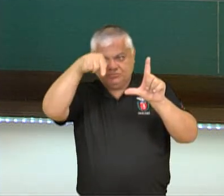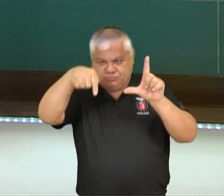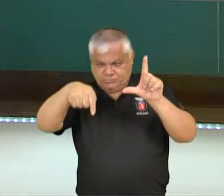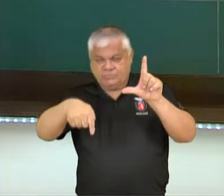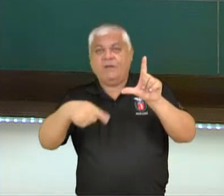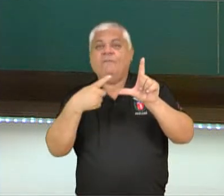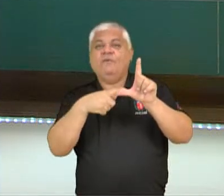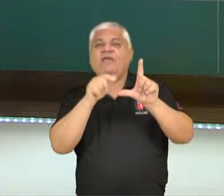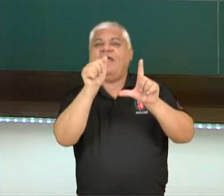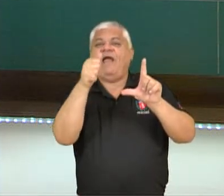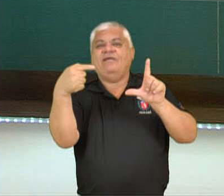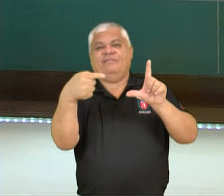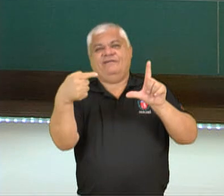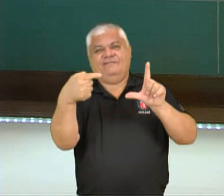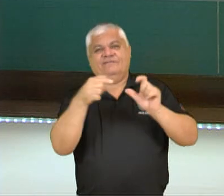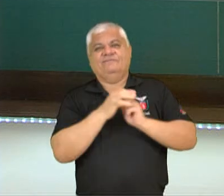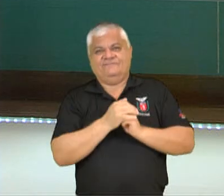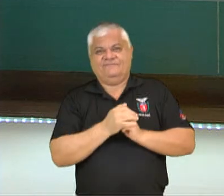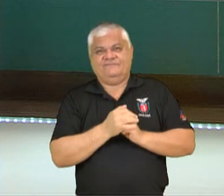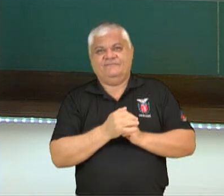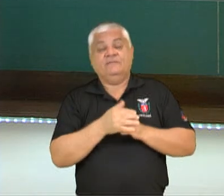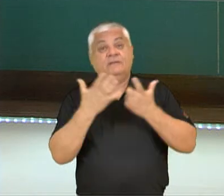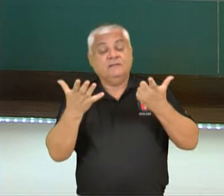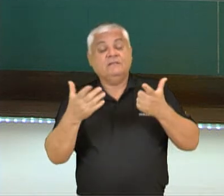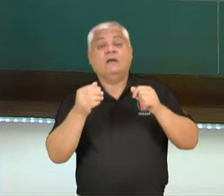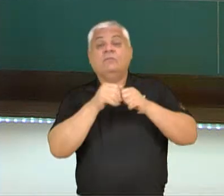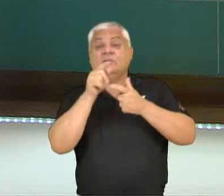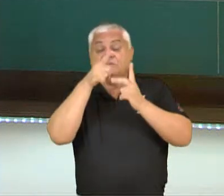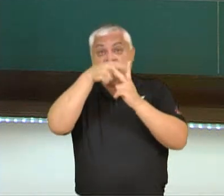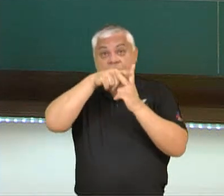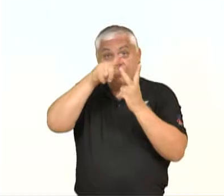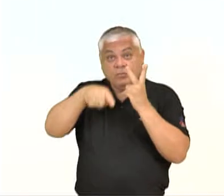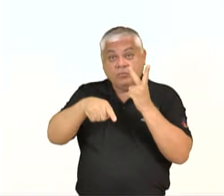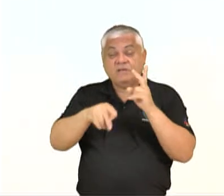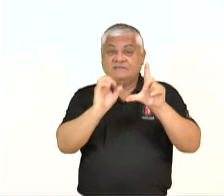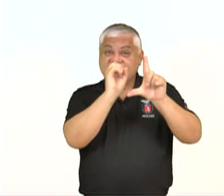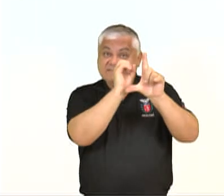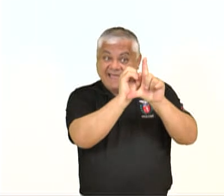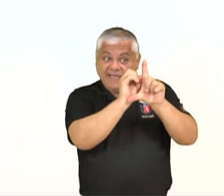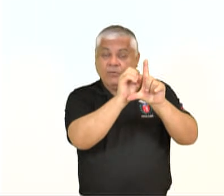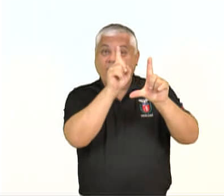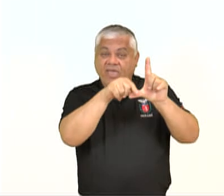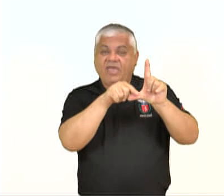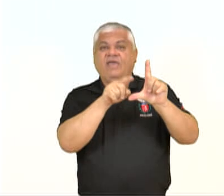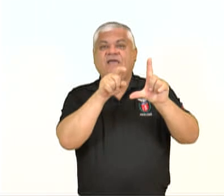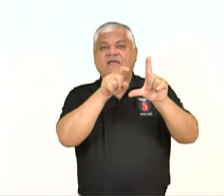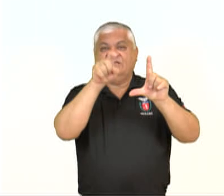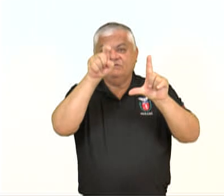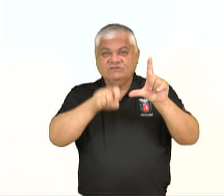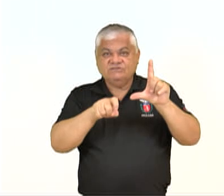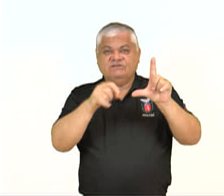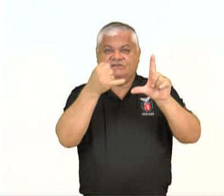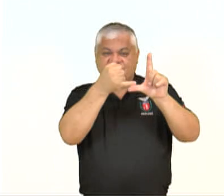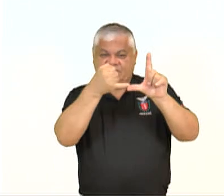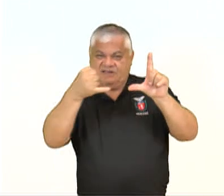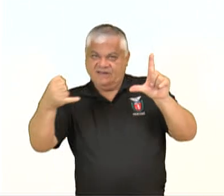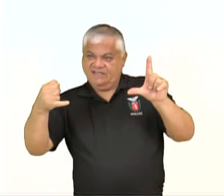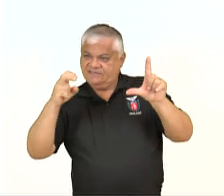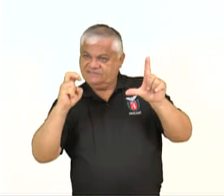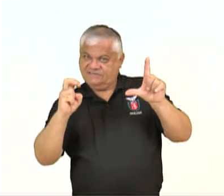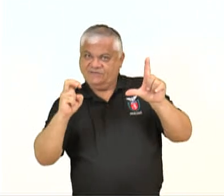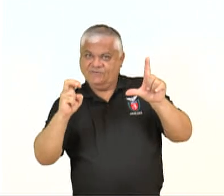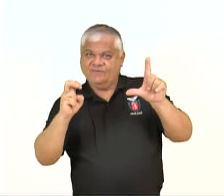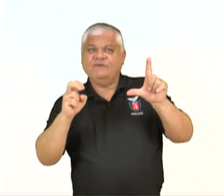é negativo. Tá? Nesse sentido, nós temos que as raízes, os zeros da função, é x' igual a 0,5 ou